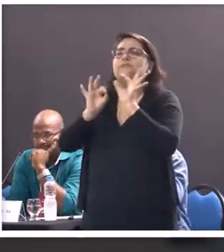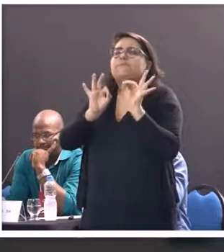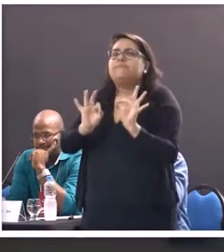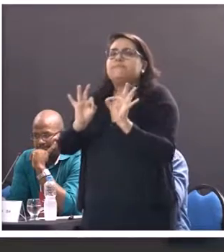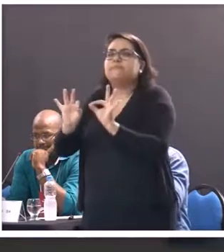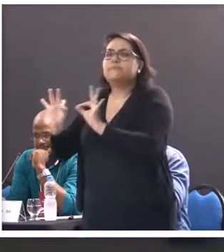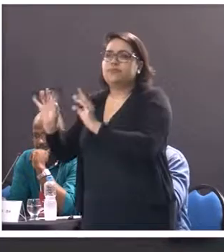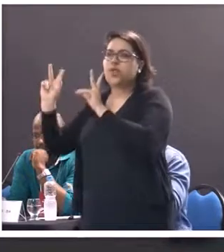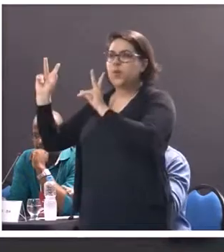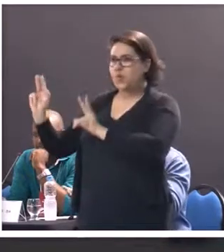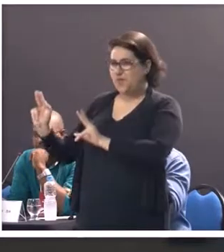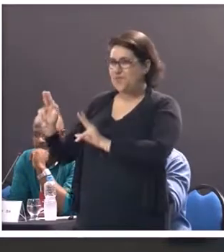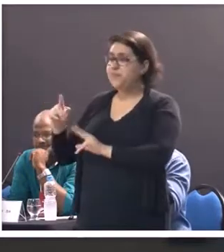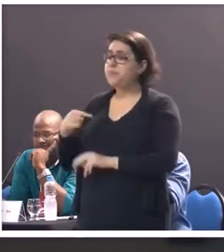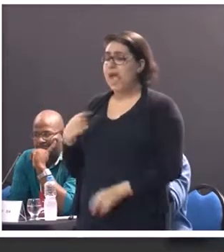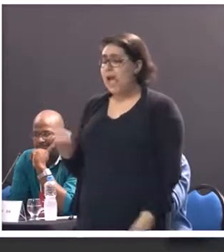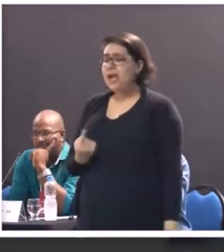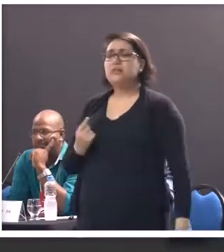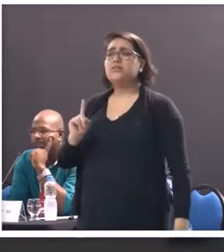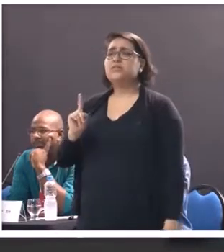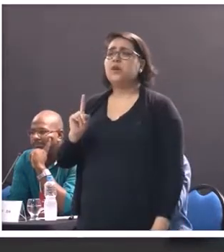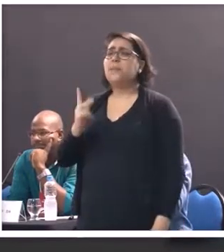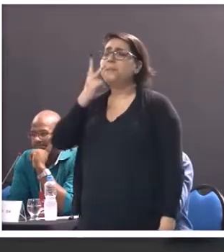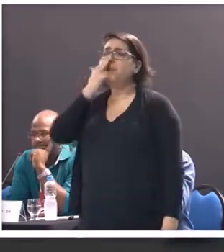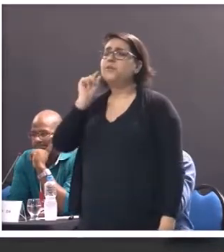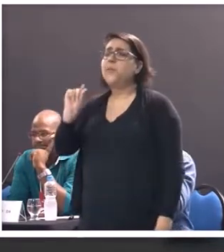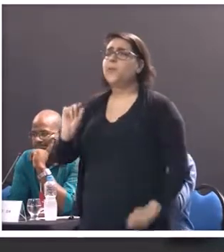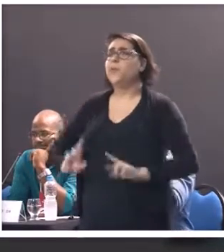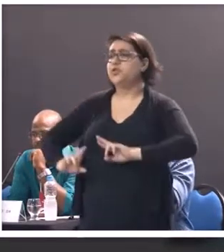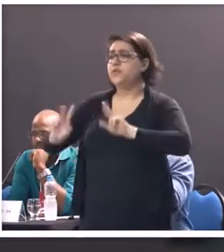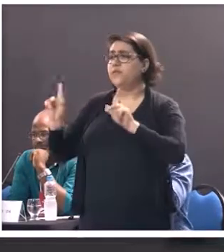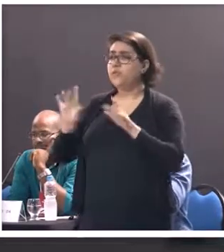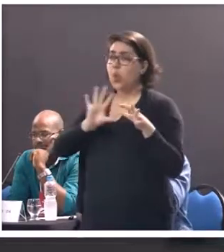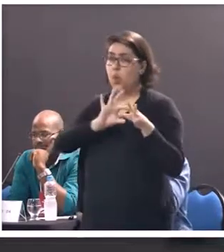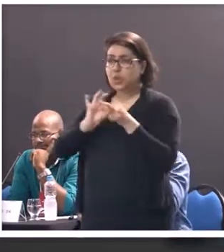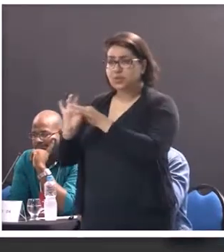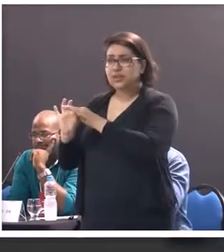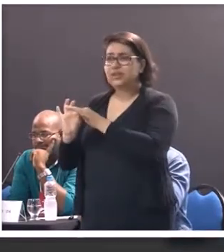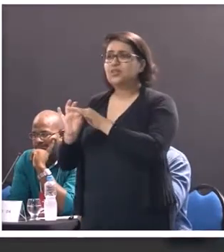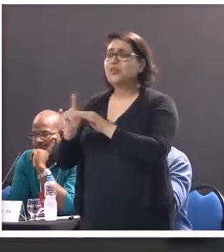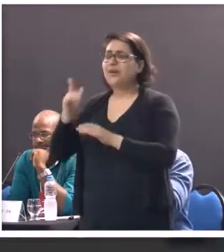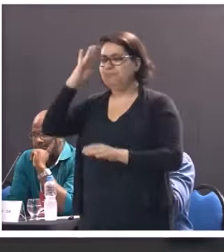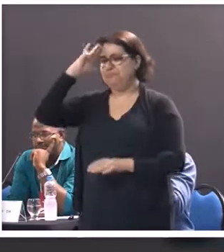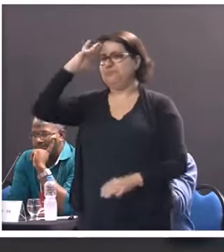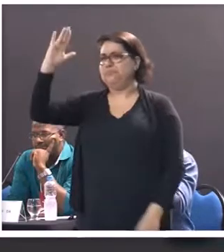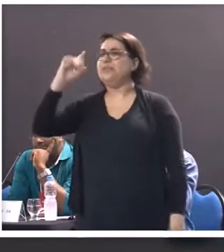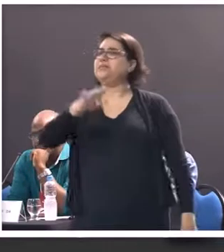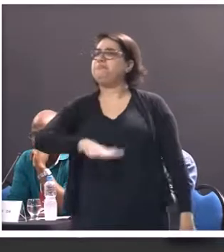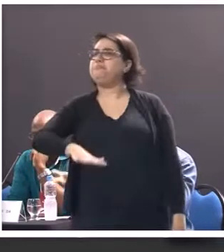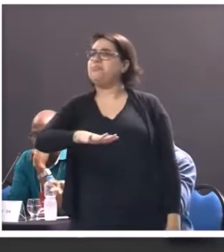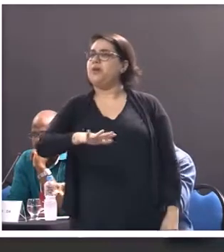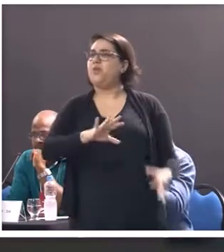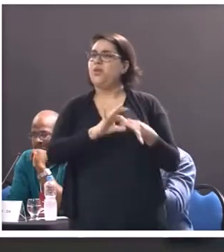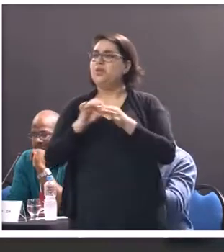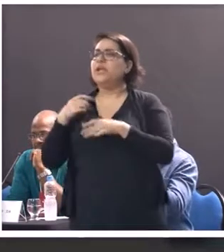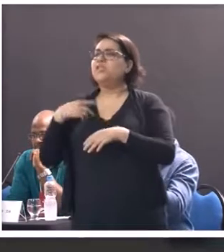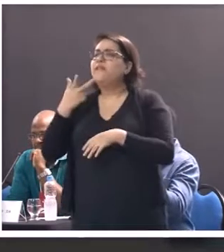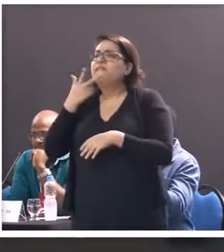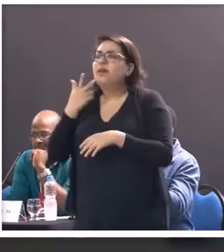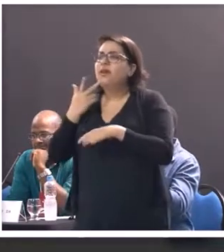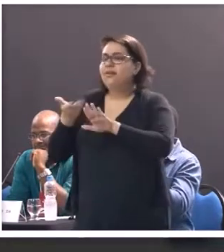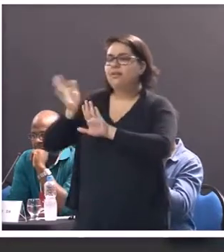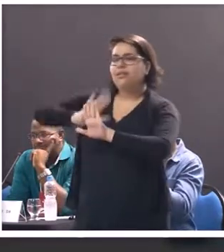se quer dizer. A gente não, somos um pouquinho diferente. O contexto ele fala mais. A gente fala muito entre linhas.